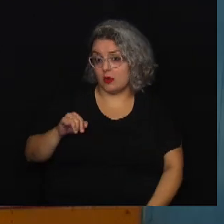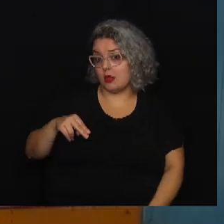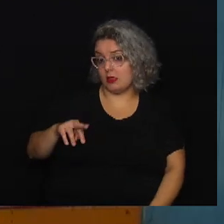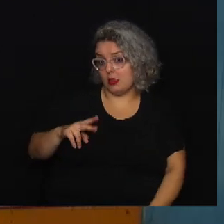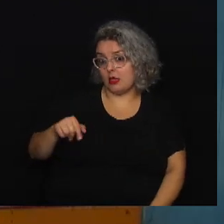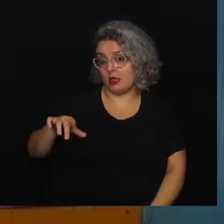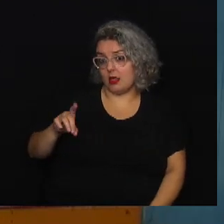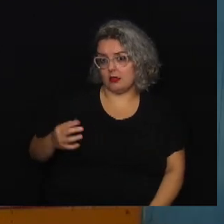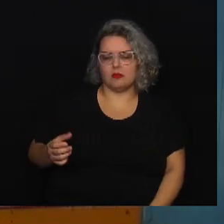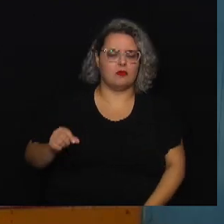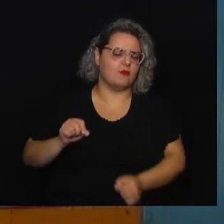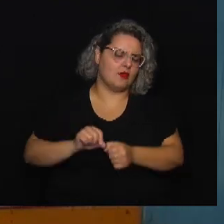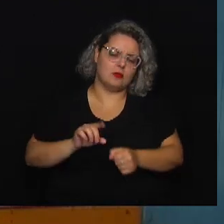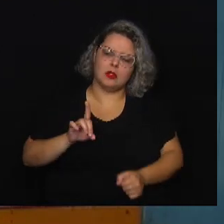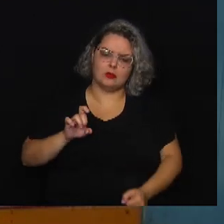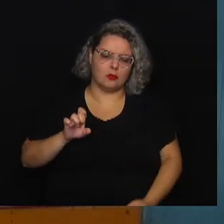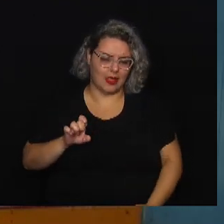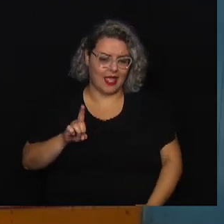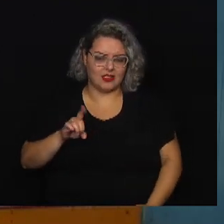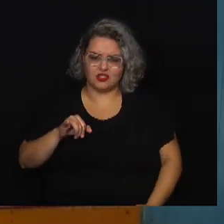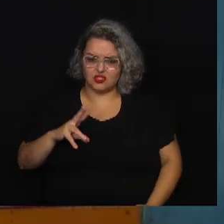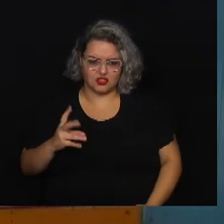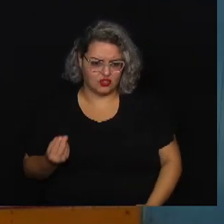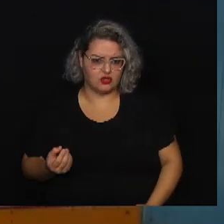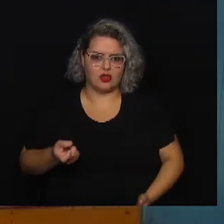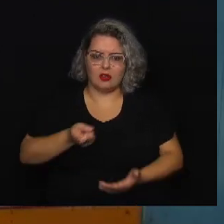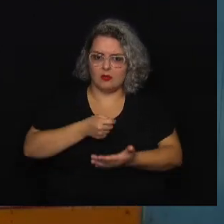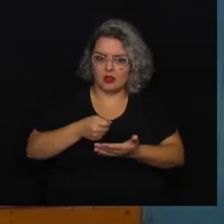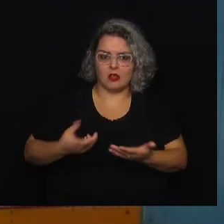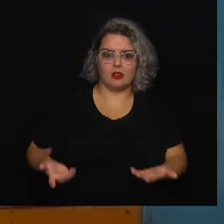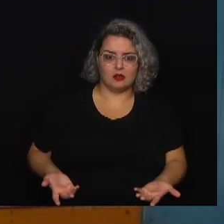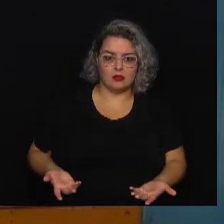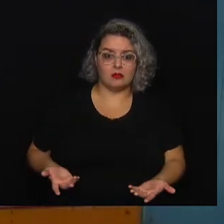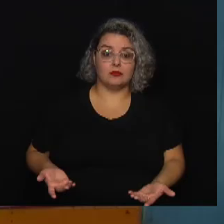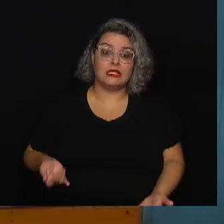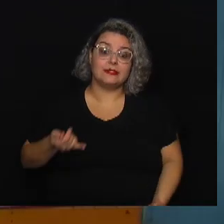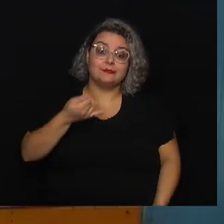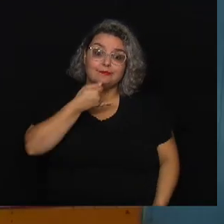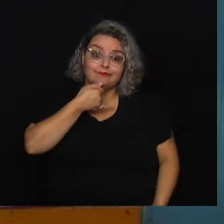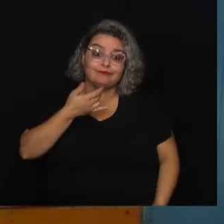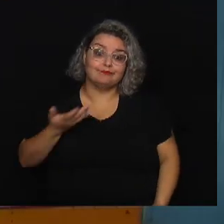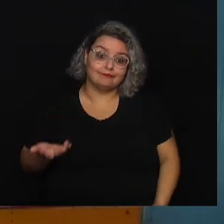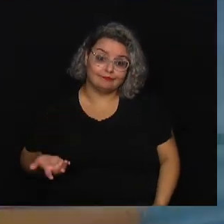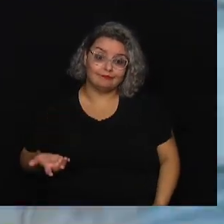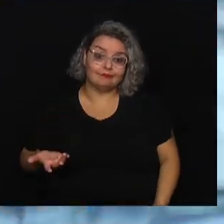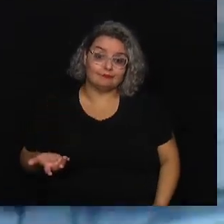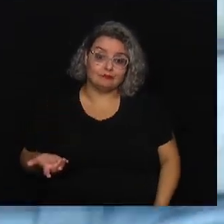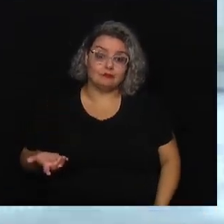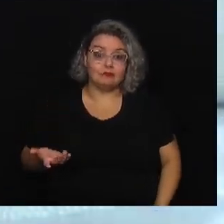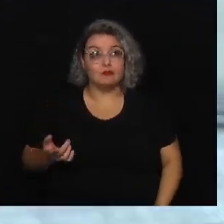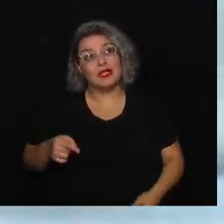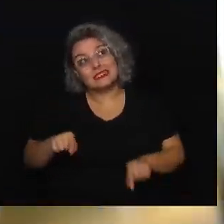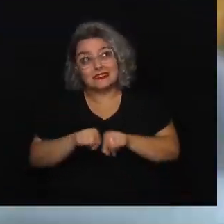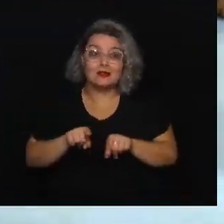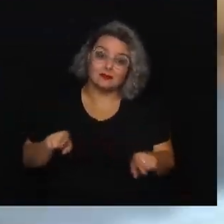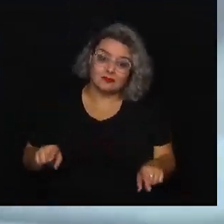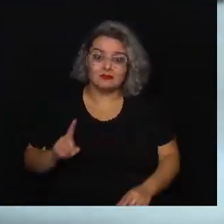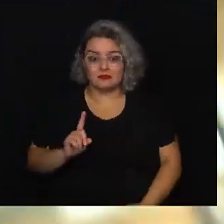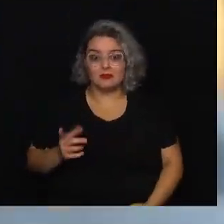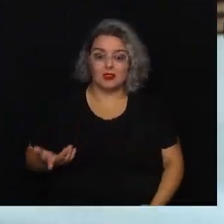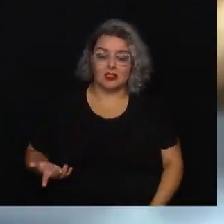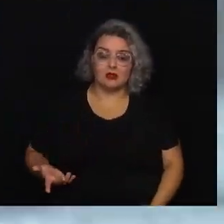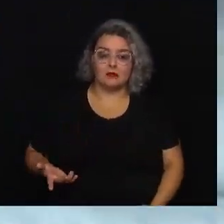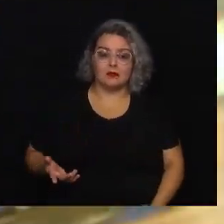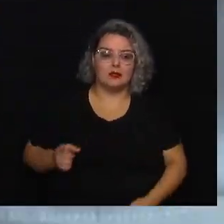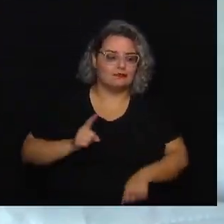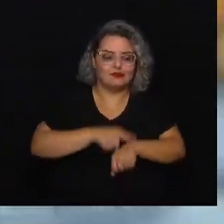pelo Edinho e pelos compositores. E infelizmente, mas não também, feito sempre muito em cima da hora.